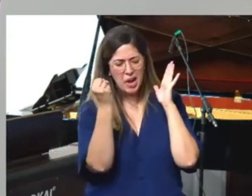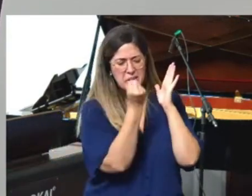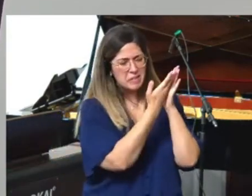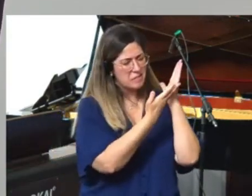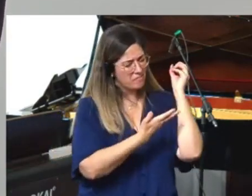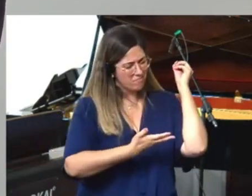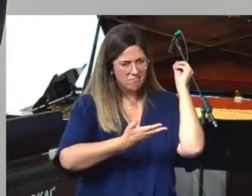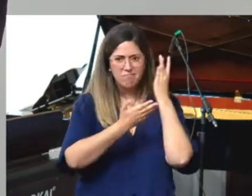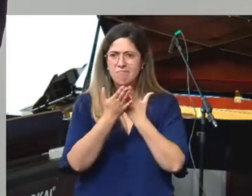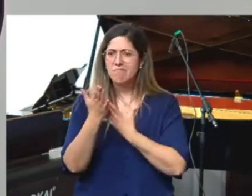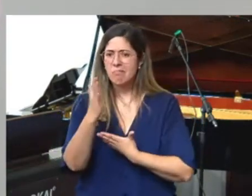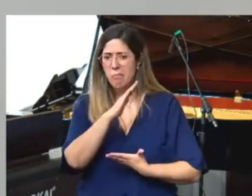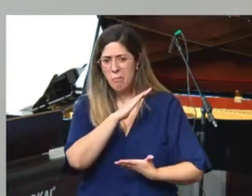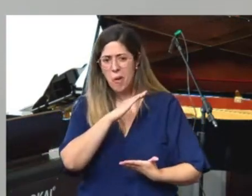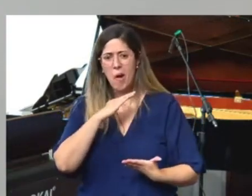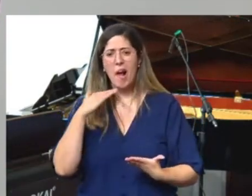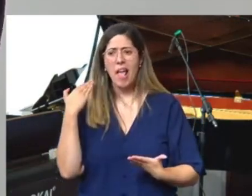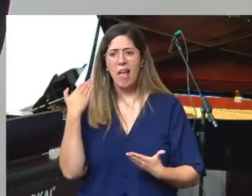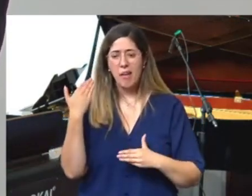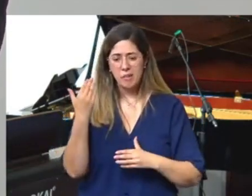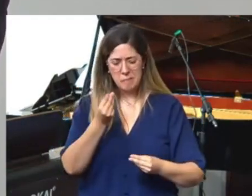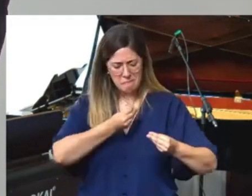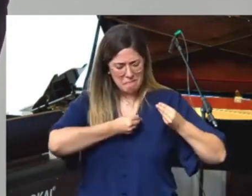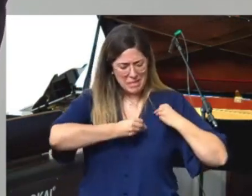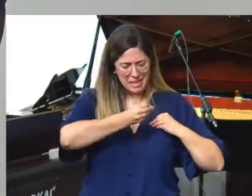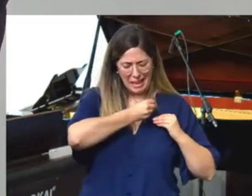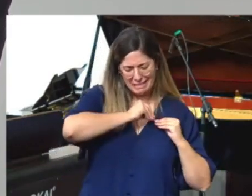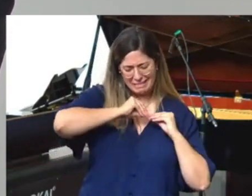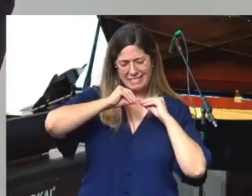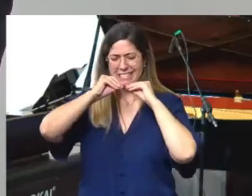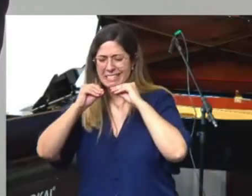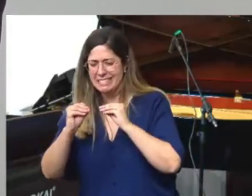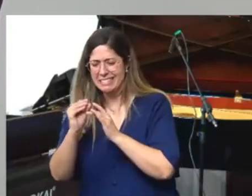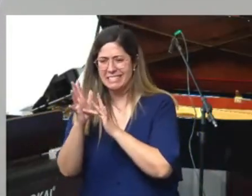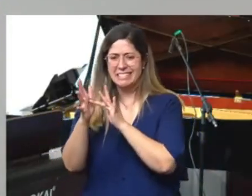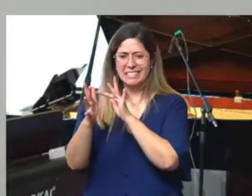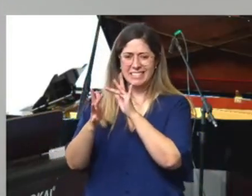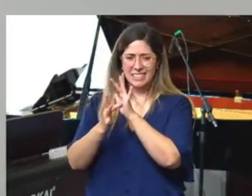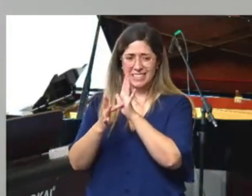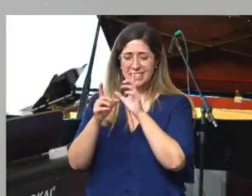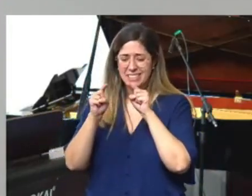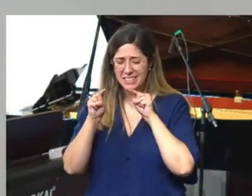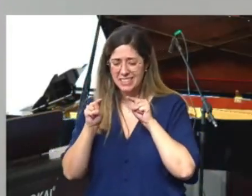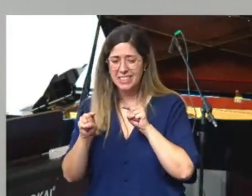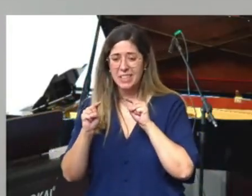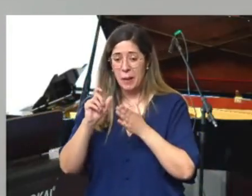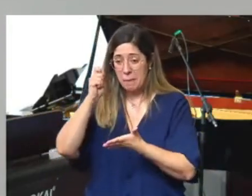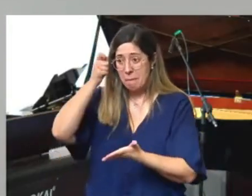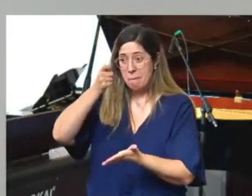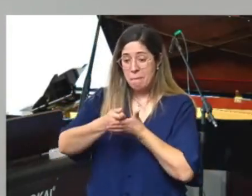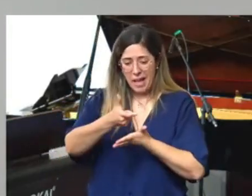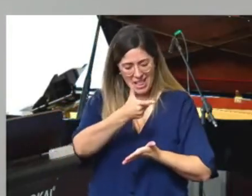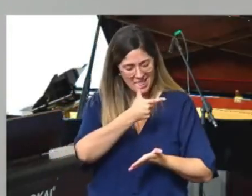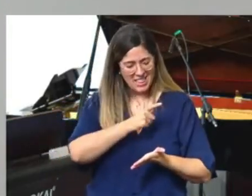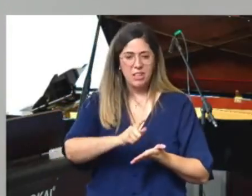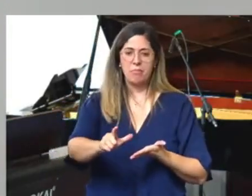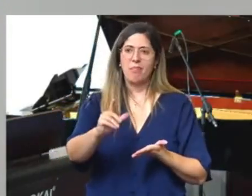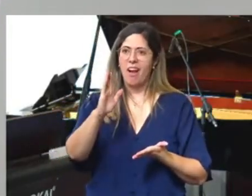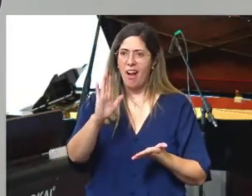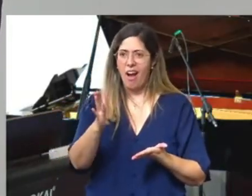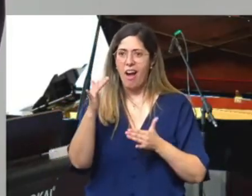nossa morte, para que os nossos pecados fossem pagos,